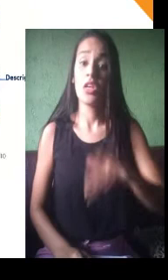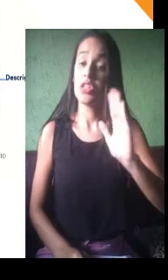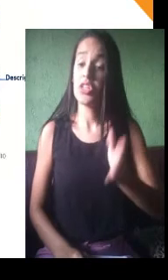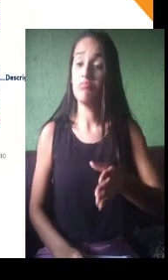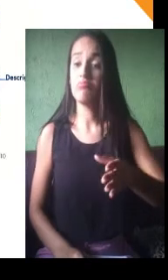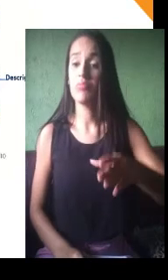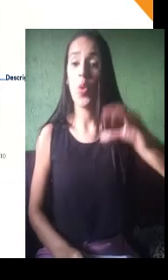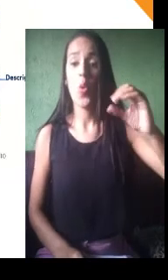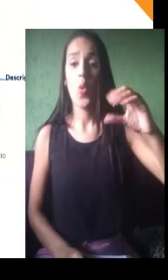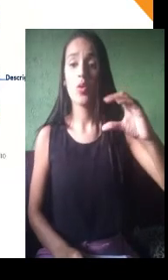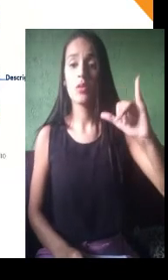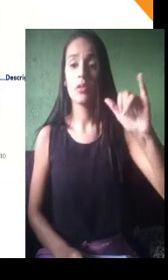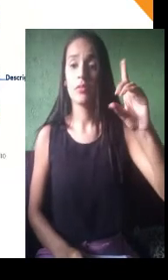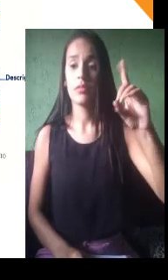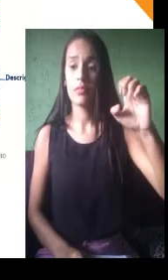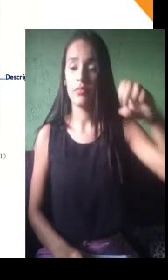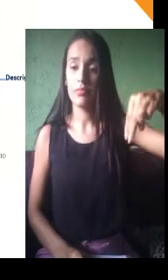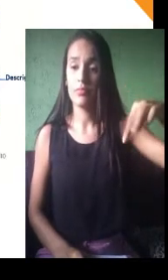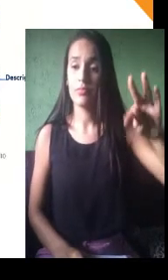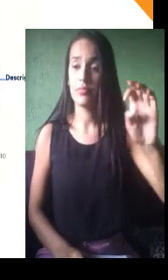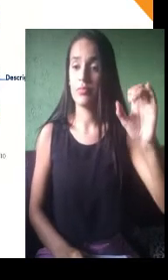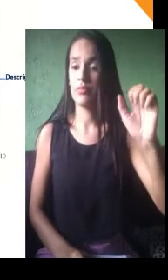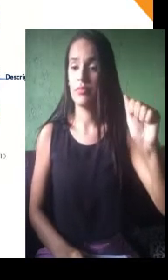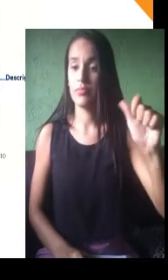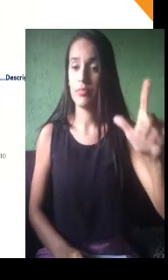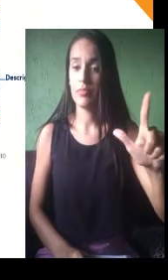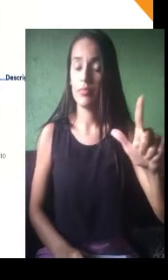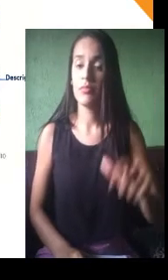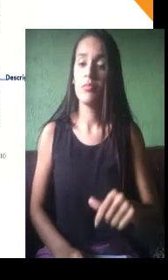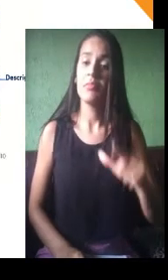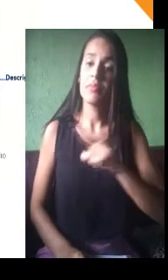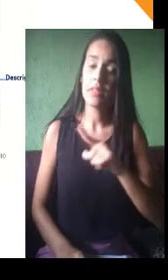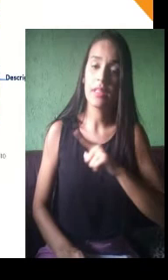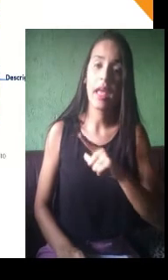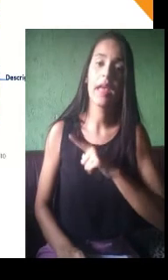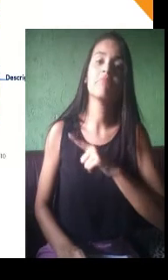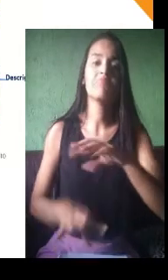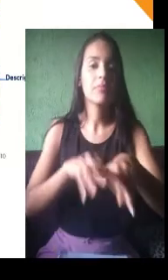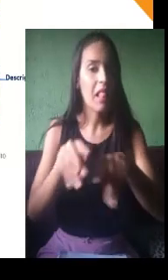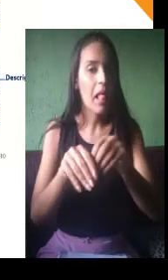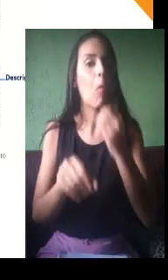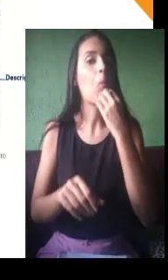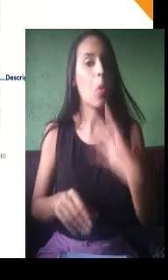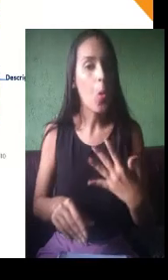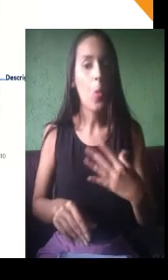partes, ou essas passagens que estão em vermelho, que a também chama de sequência, ou tipos textuais,